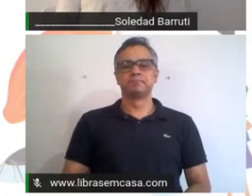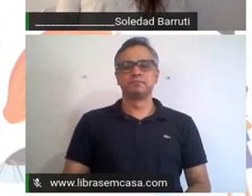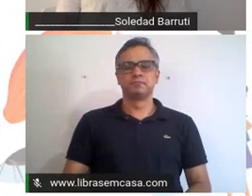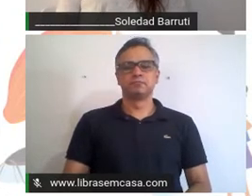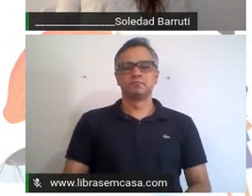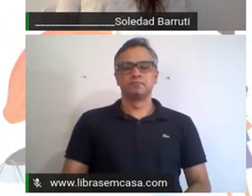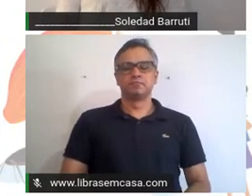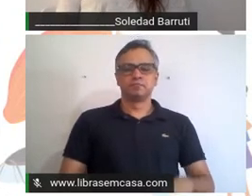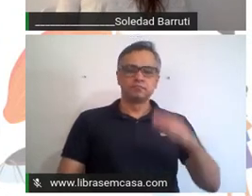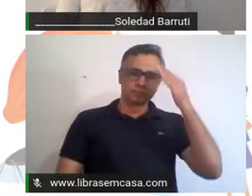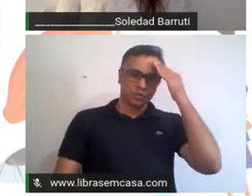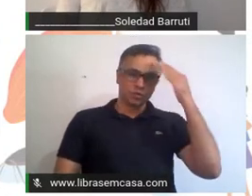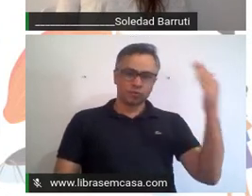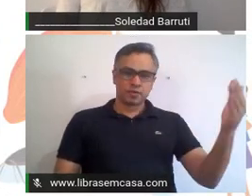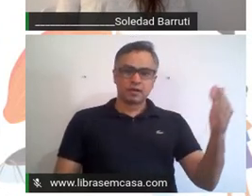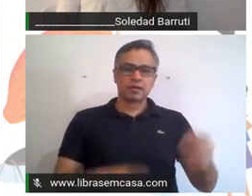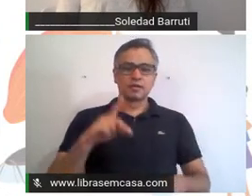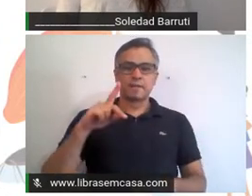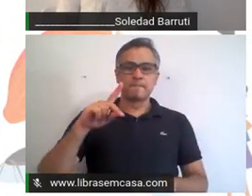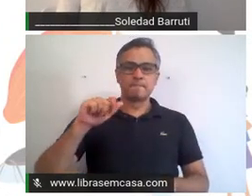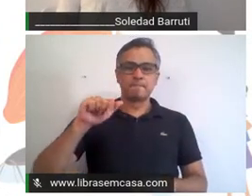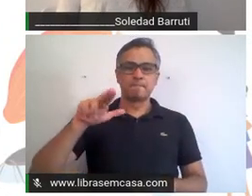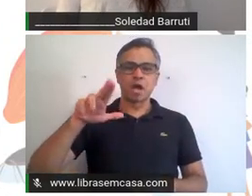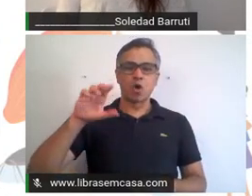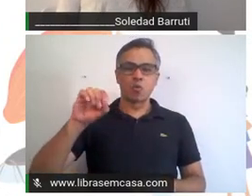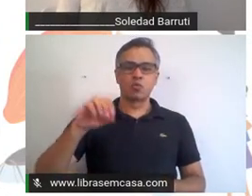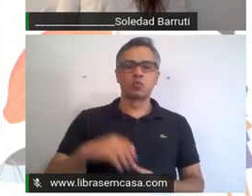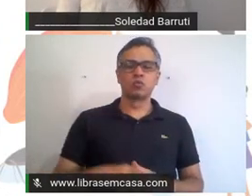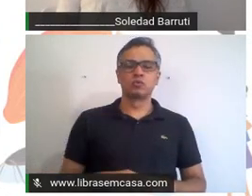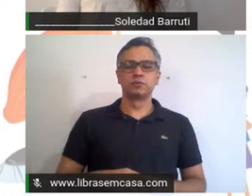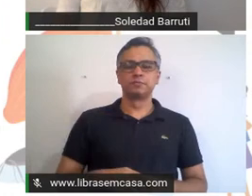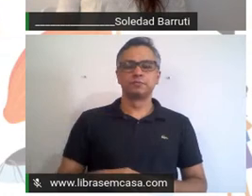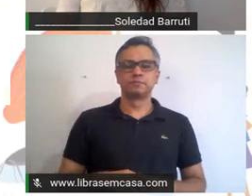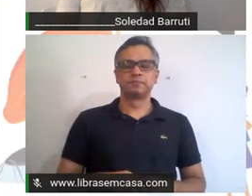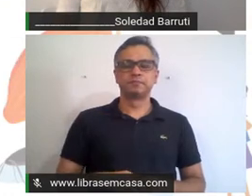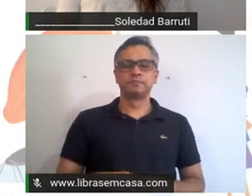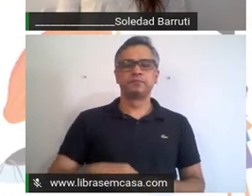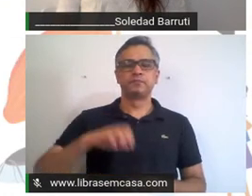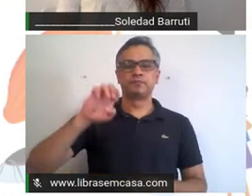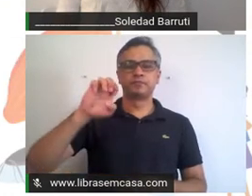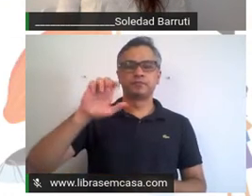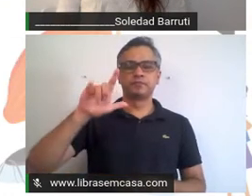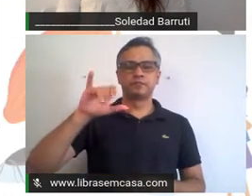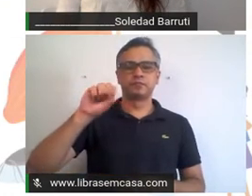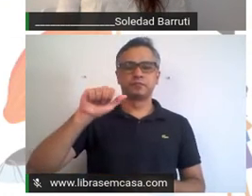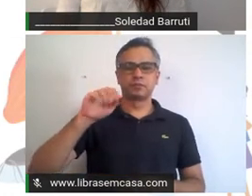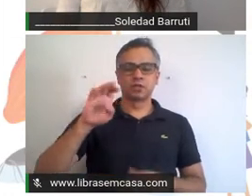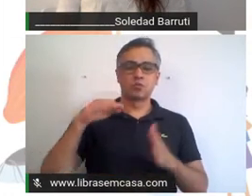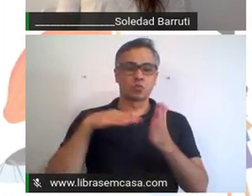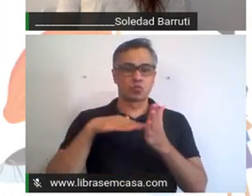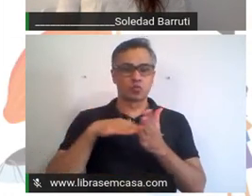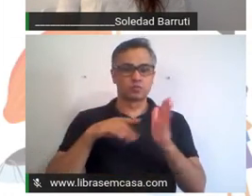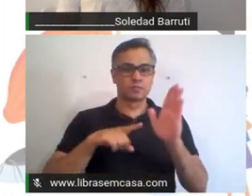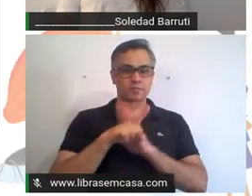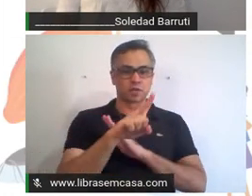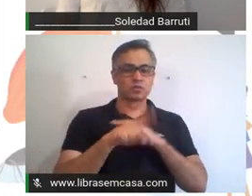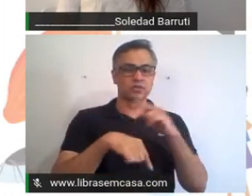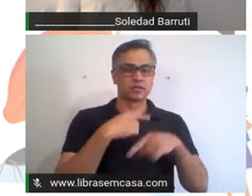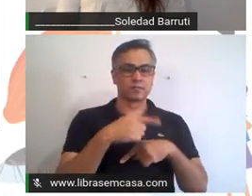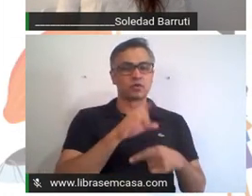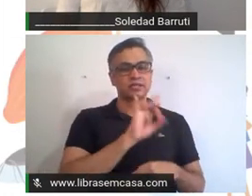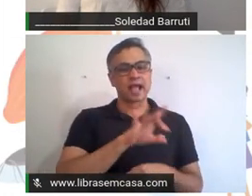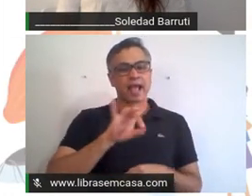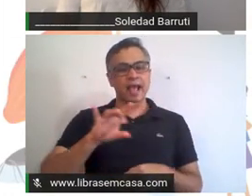Obrigada, Paulo. Elizabeth, uma última pergunta para você, então, e aí depois eu vou convidá-los a fazer uma última fala final